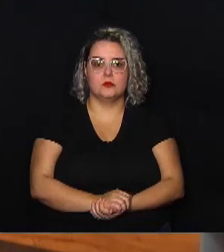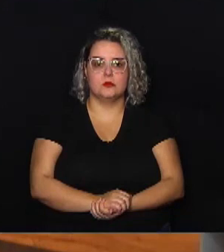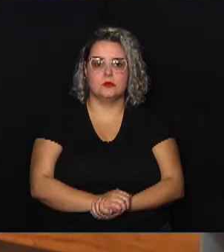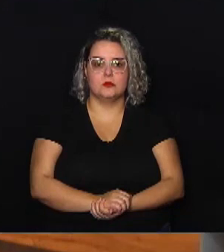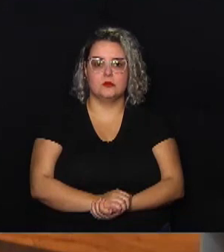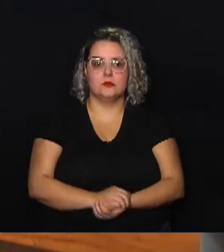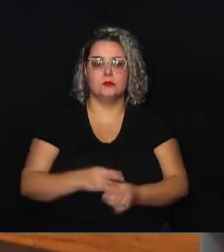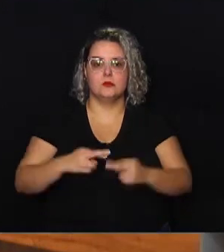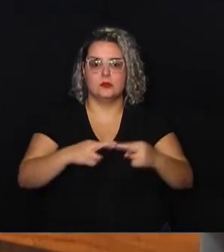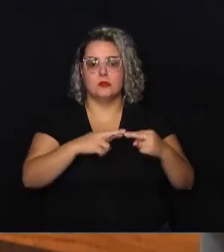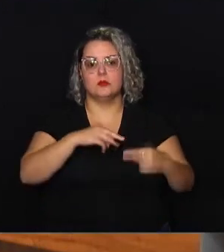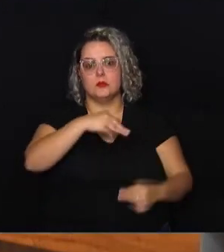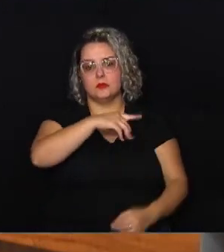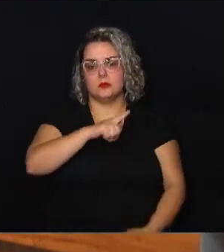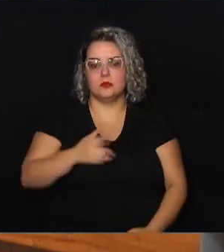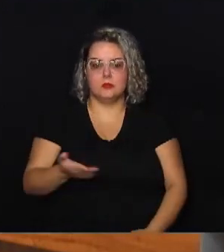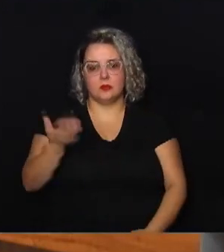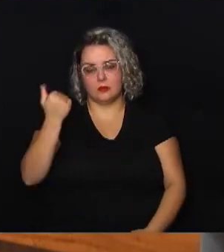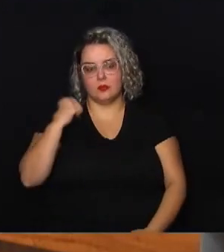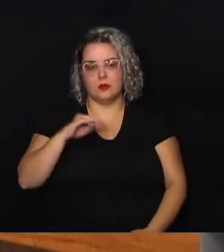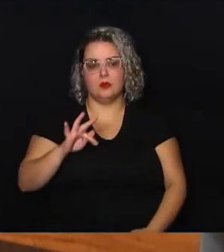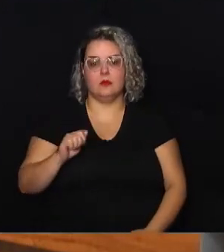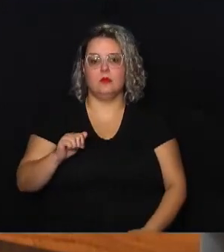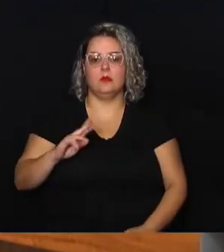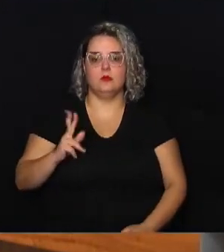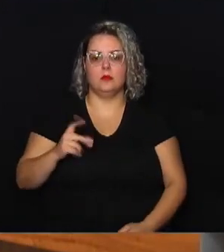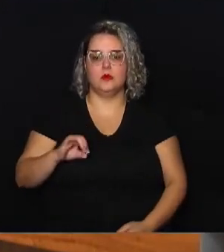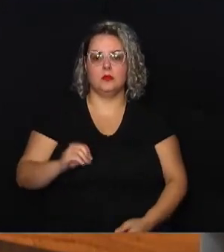Então, vamos lá, Fabinho.